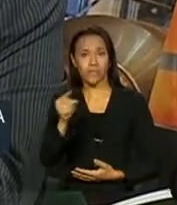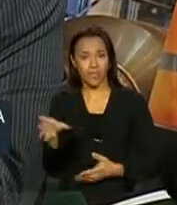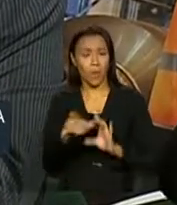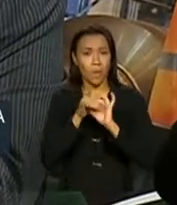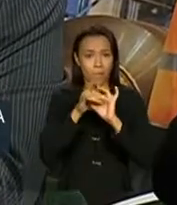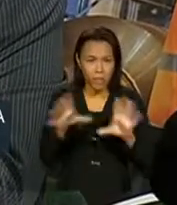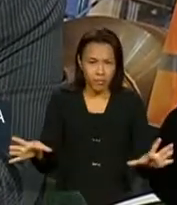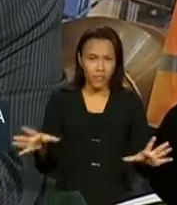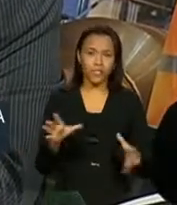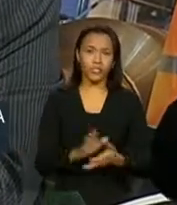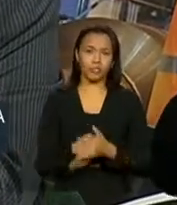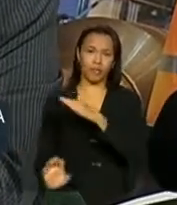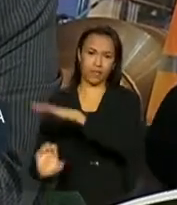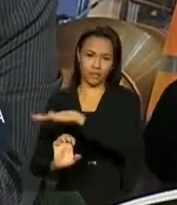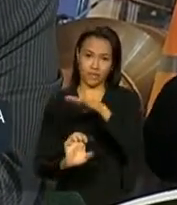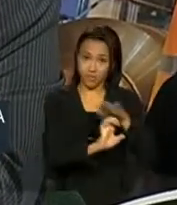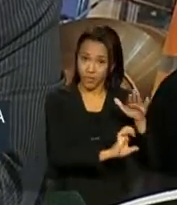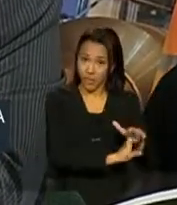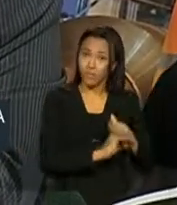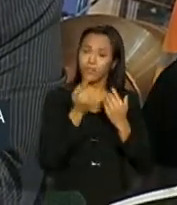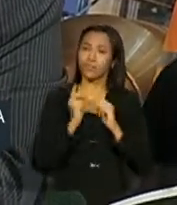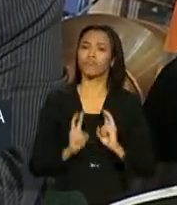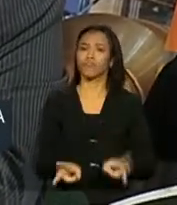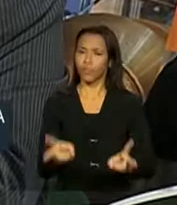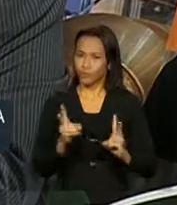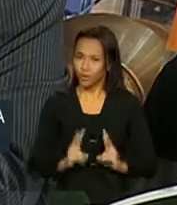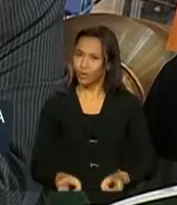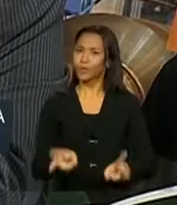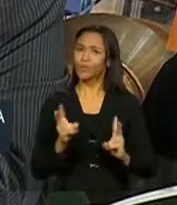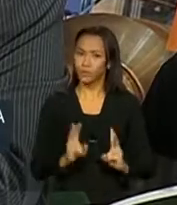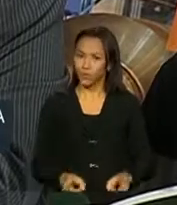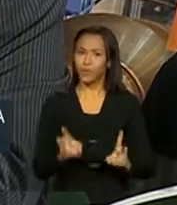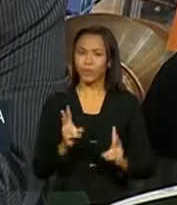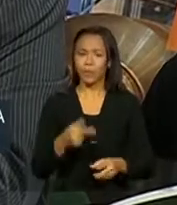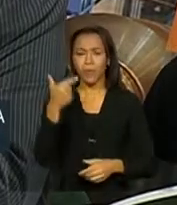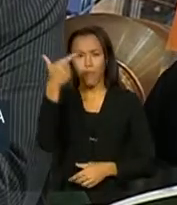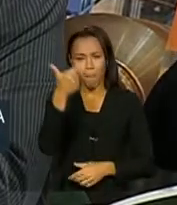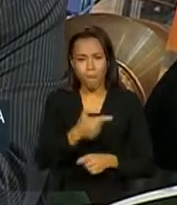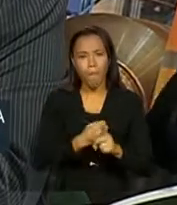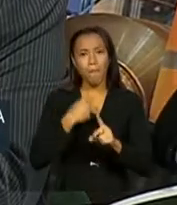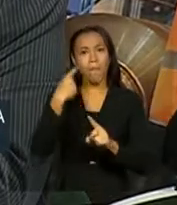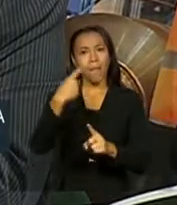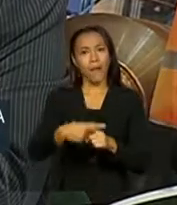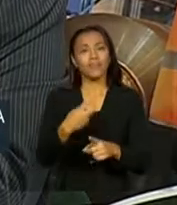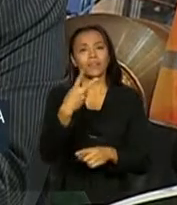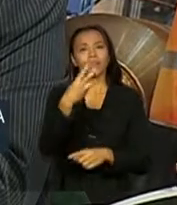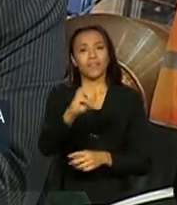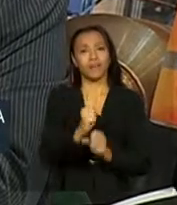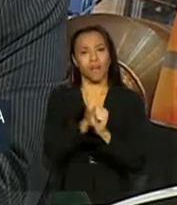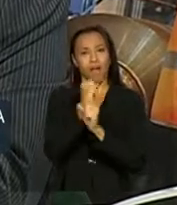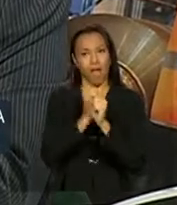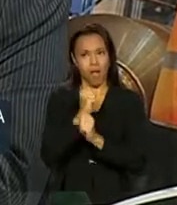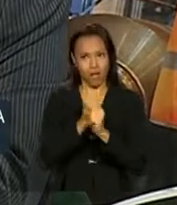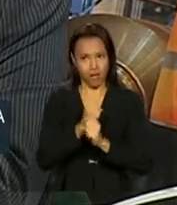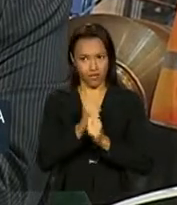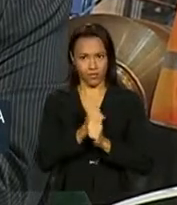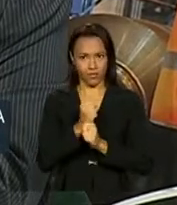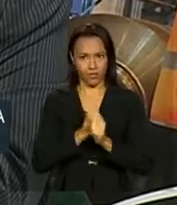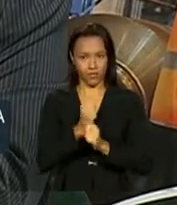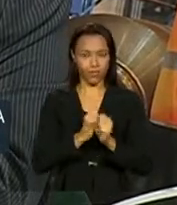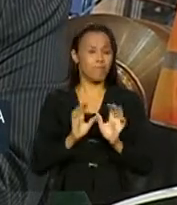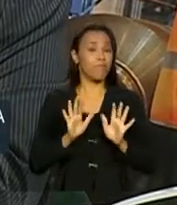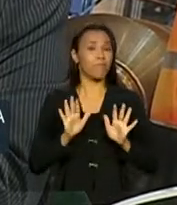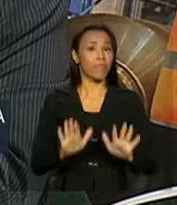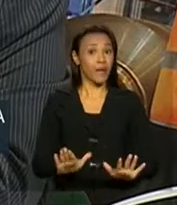que os atuais operadores continuem operando a usina por mais 30 anos, desde que